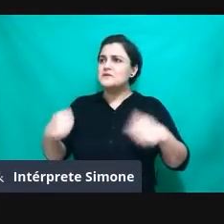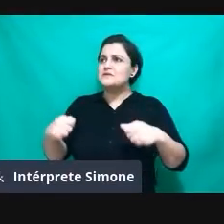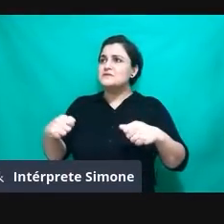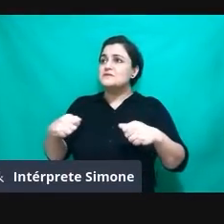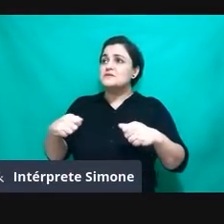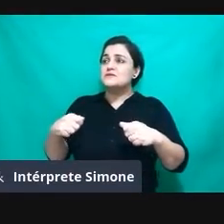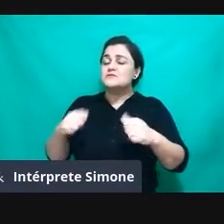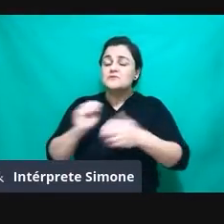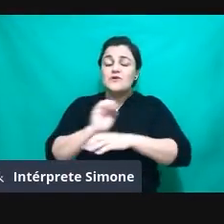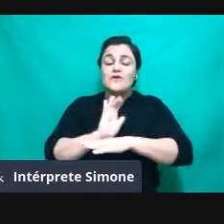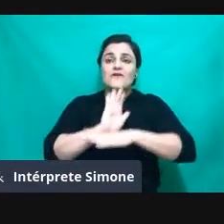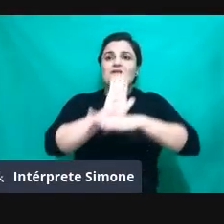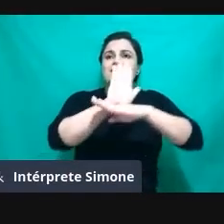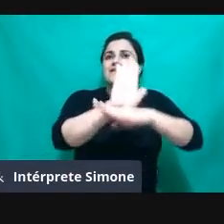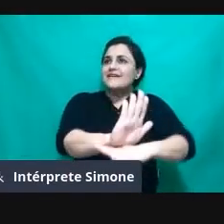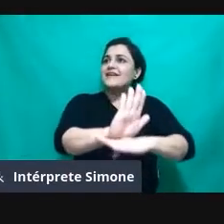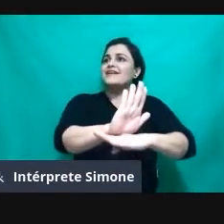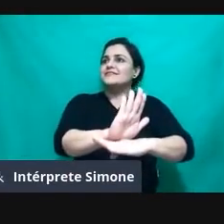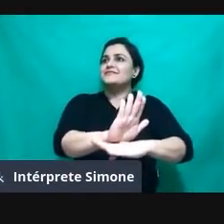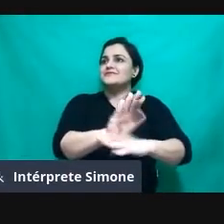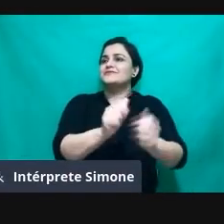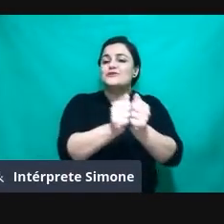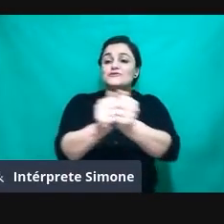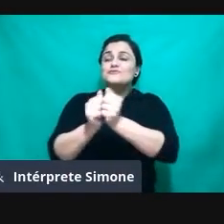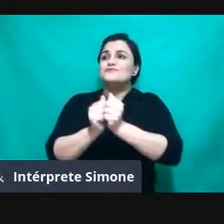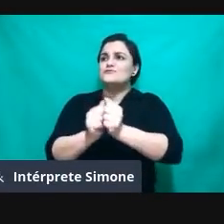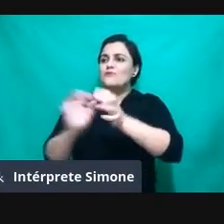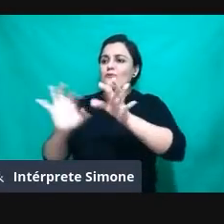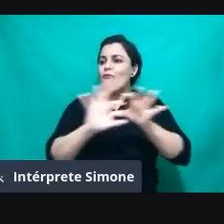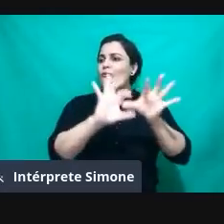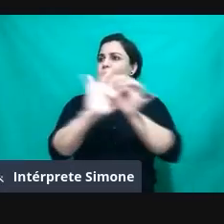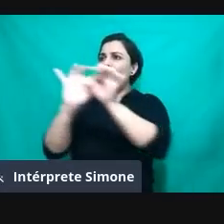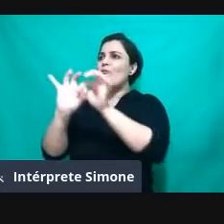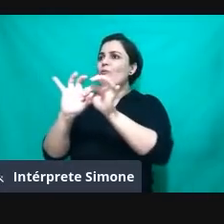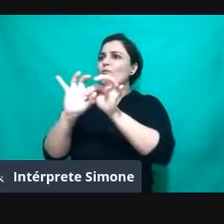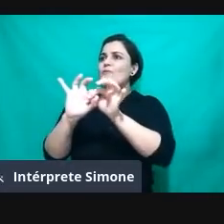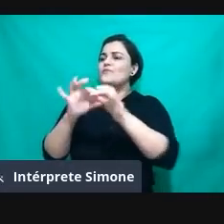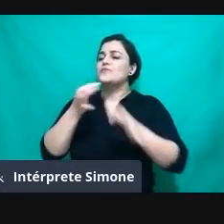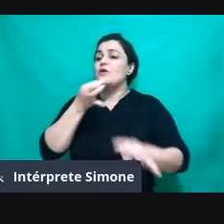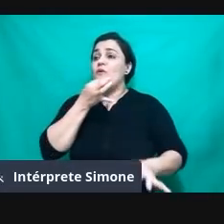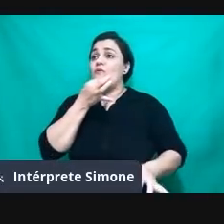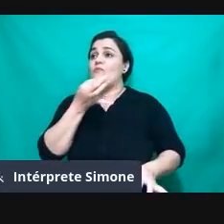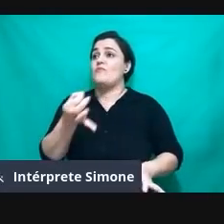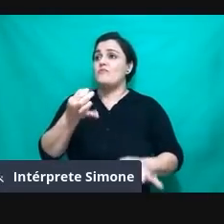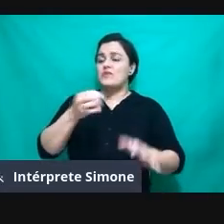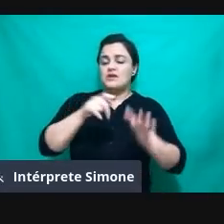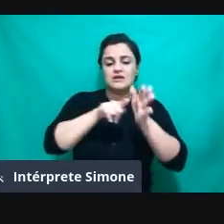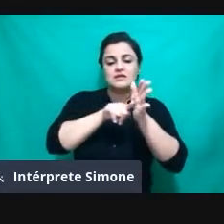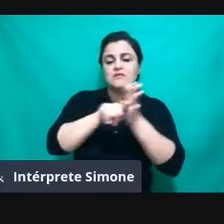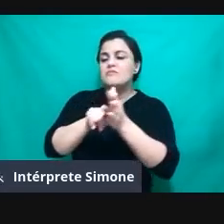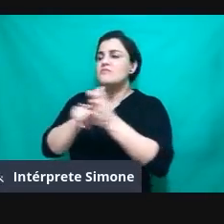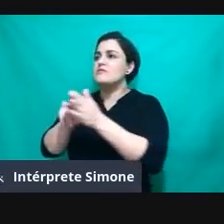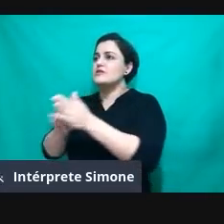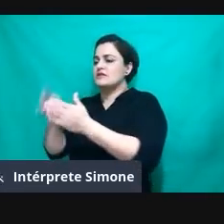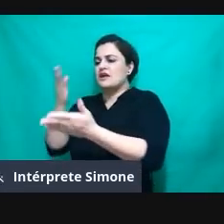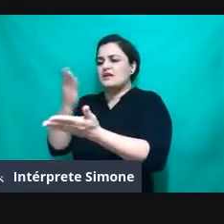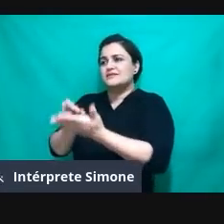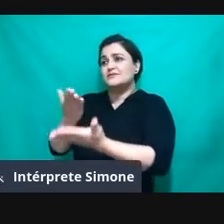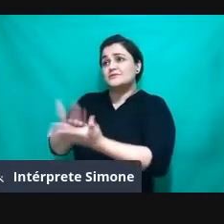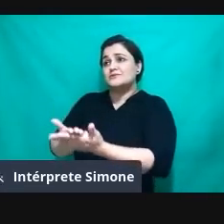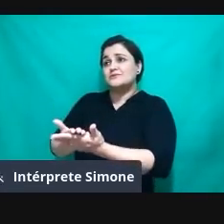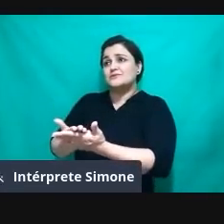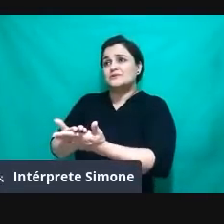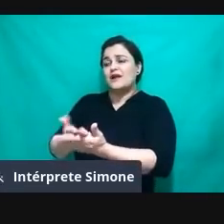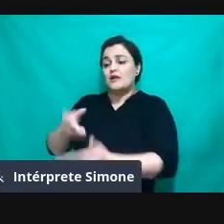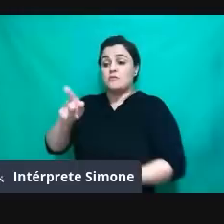que ele achou que foi melhor, que tinha mais complexo, que facilitou a vida dele, que complicou, né? Então, nós